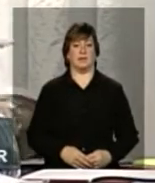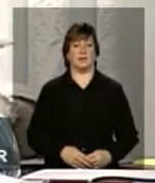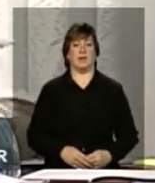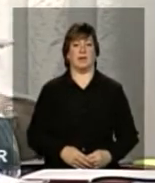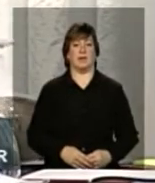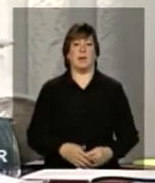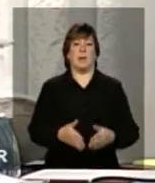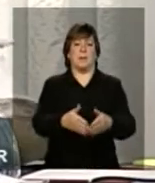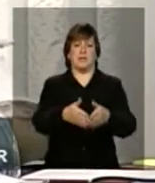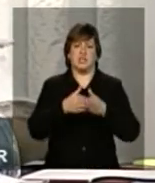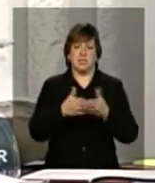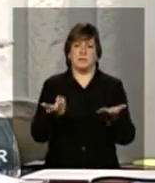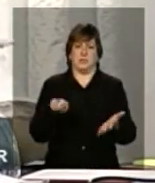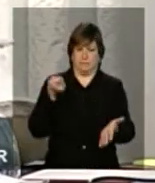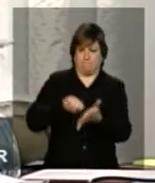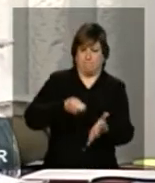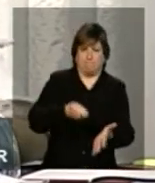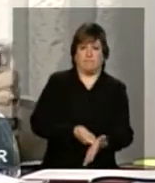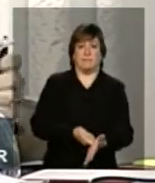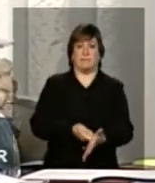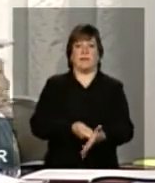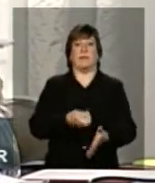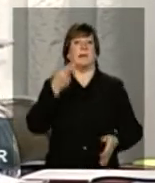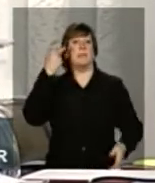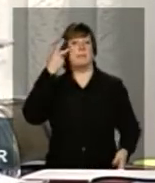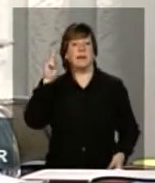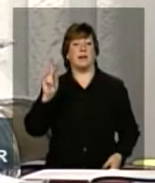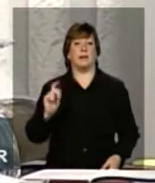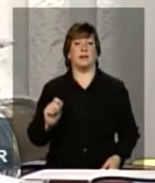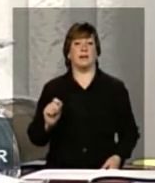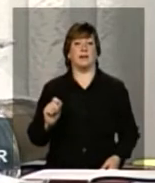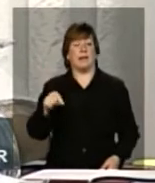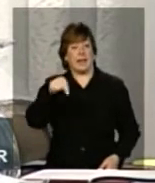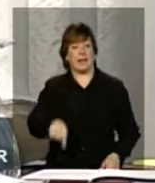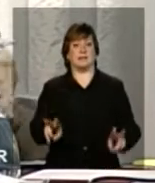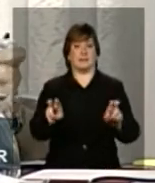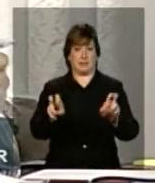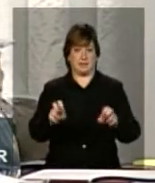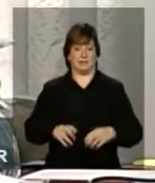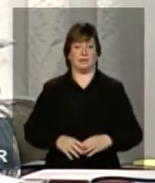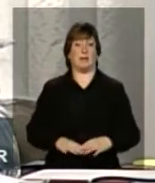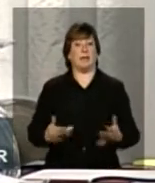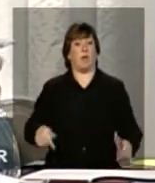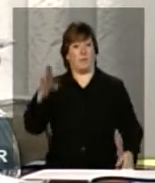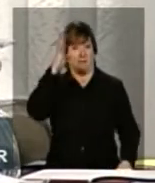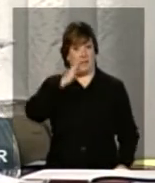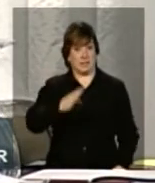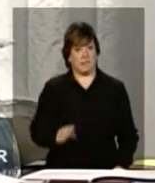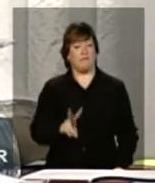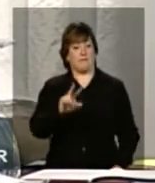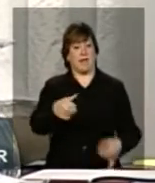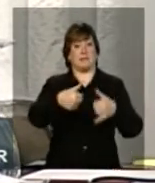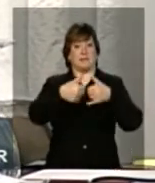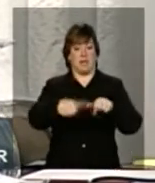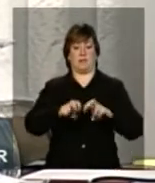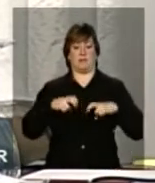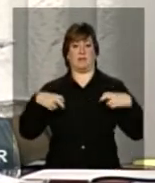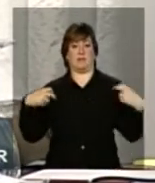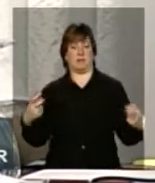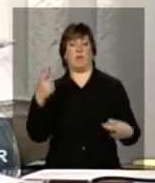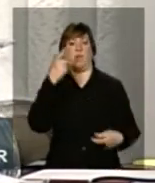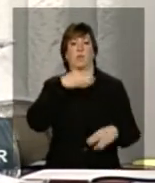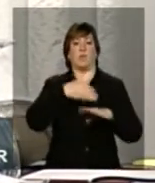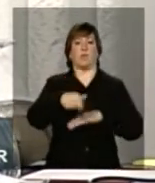solicitamos, pressionamos para essa questão. Então, o Brasil estará numa mesa de acesso